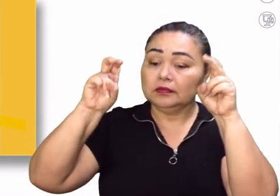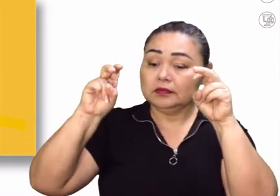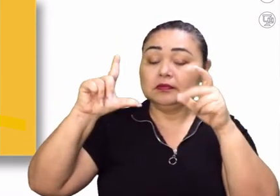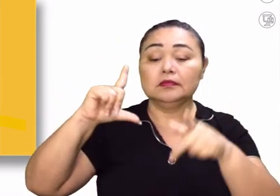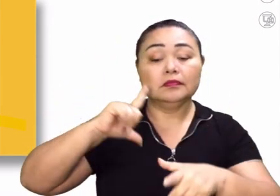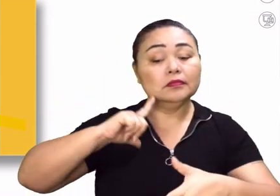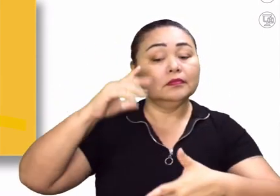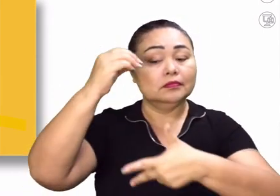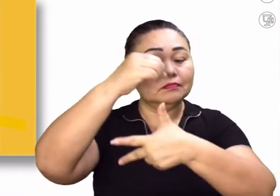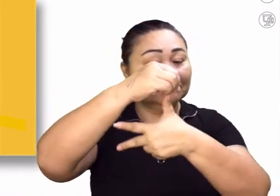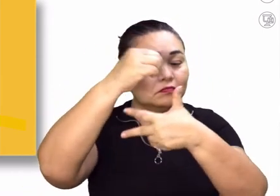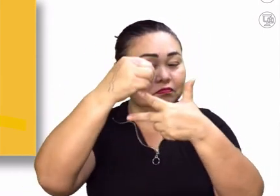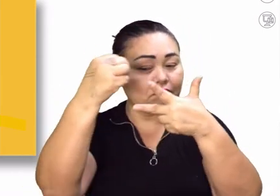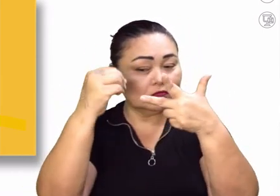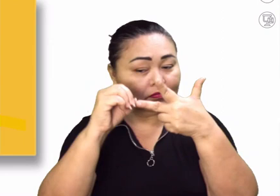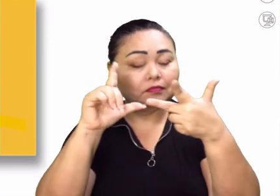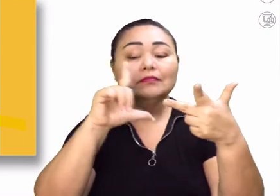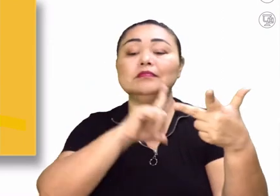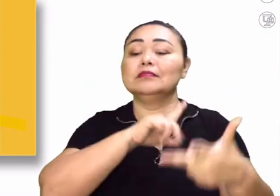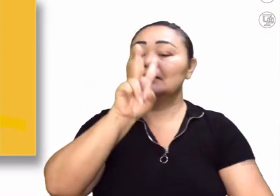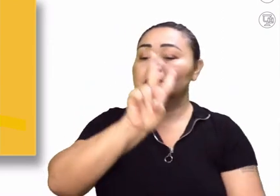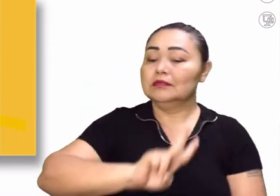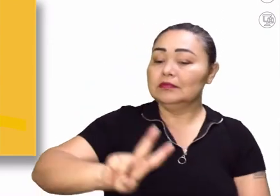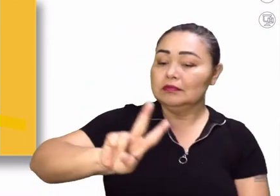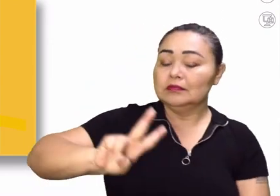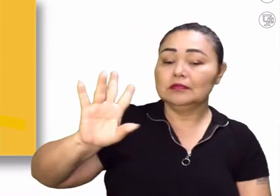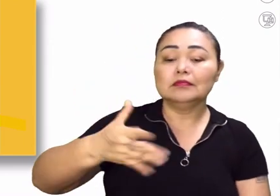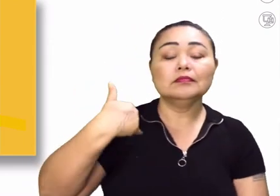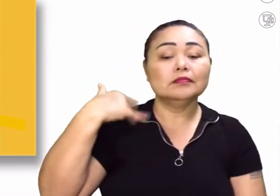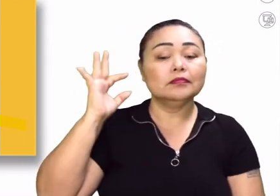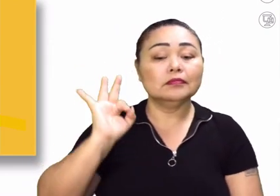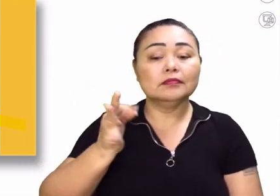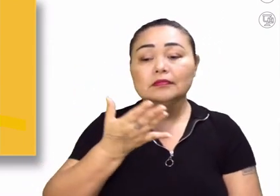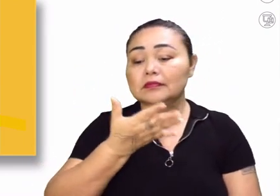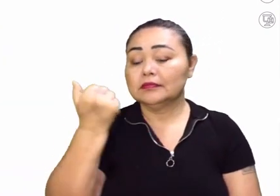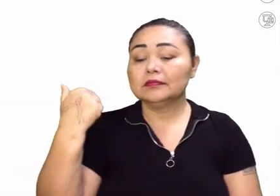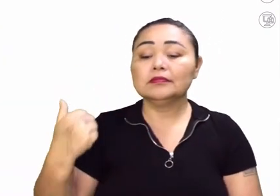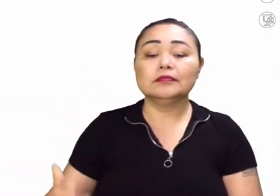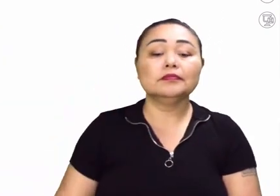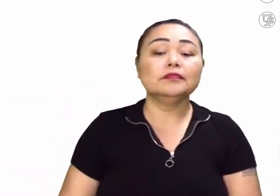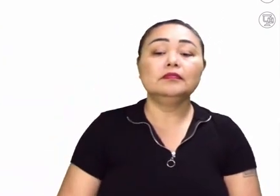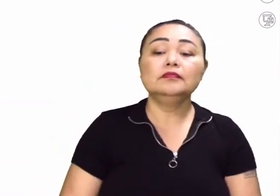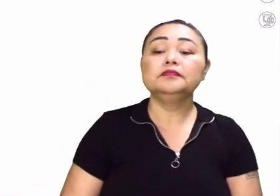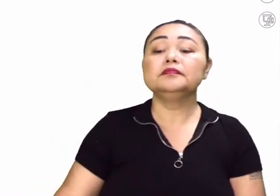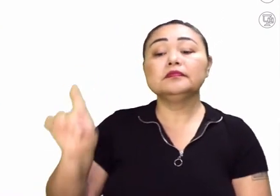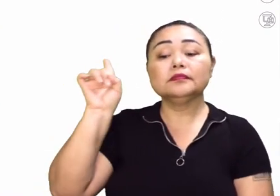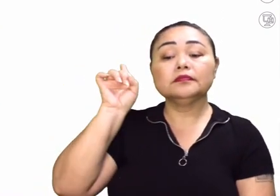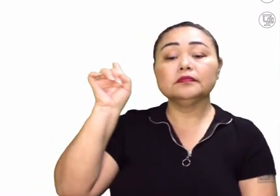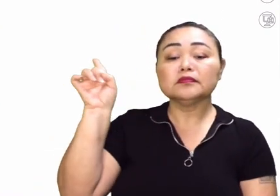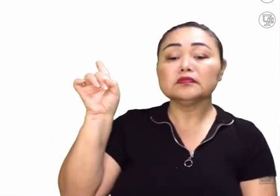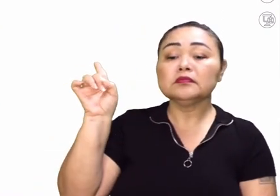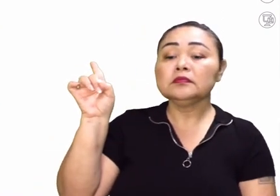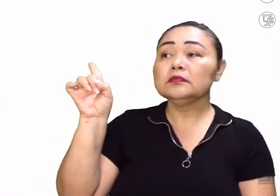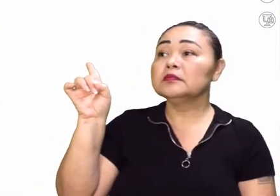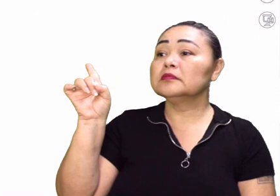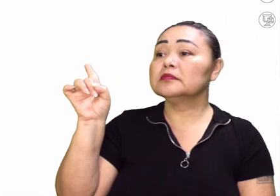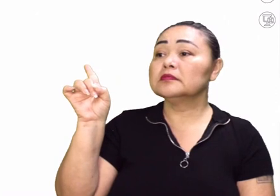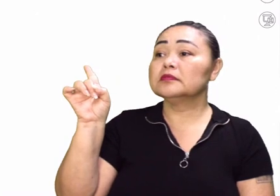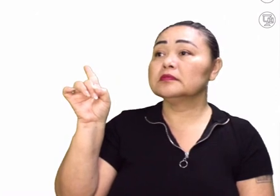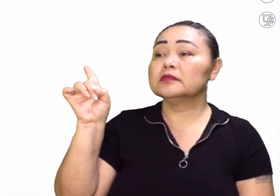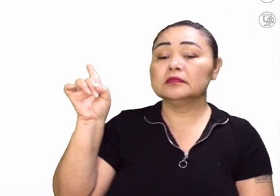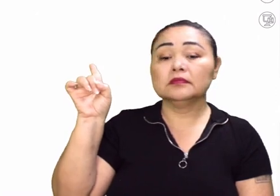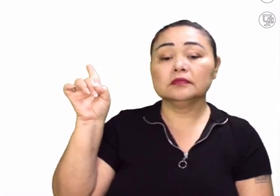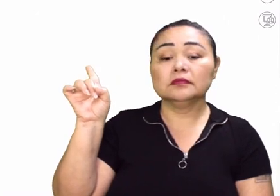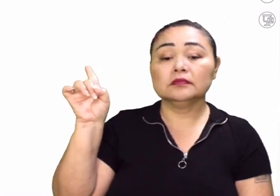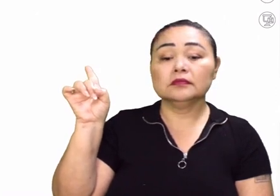cai no ENEM caem vestibular com certeza muito Bem pessoal vamos lá Olha aí